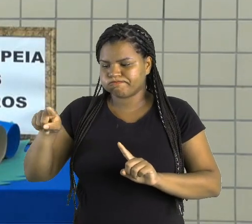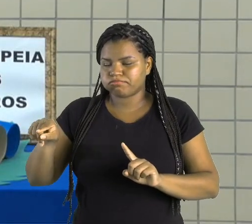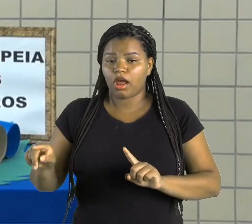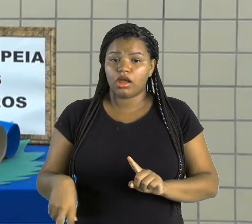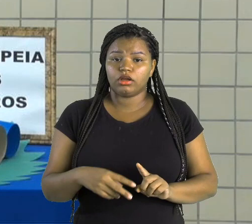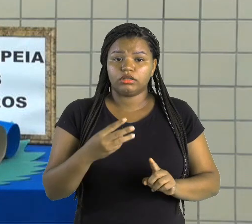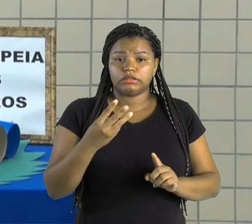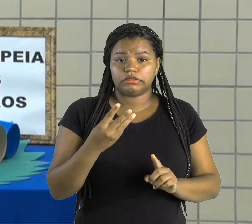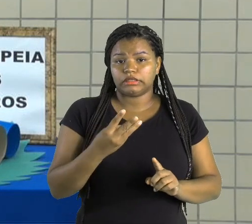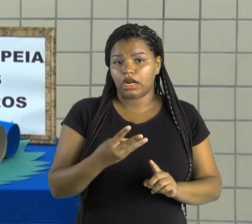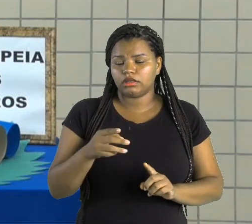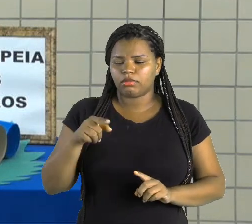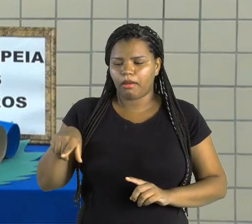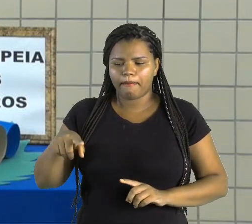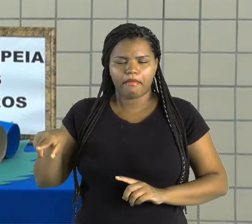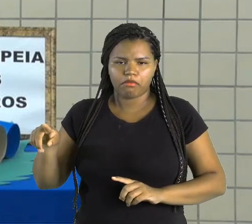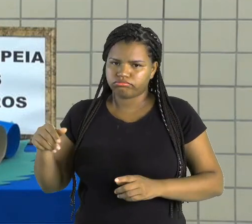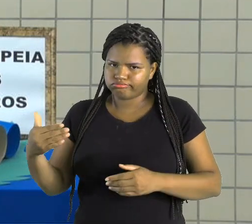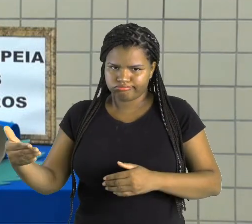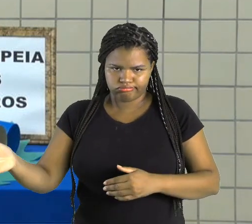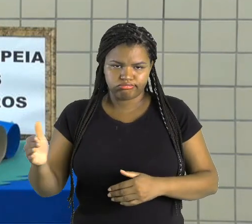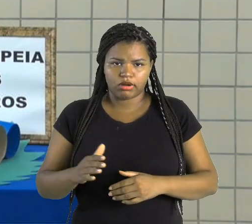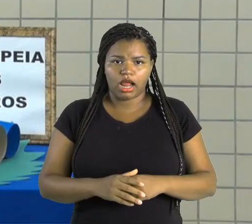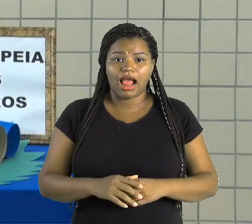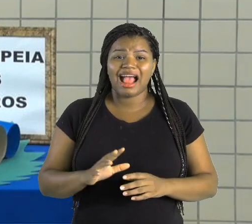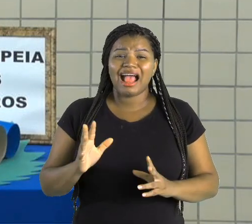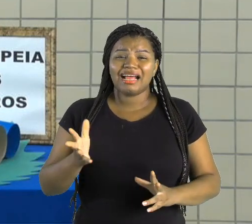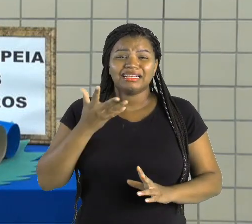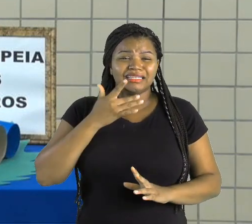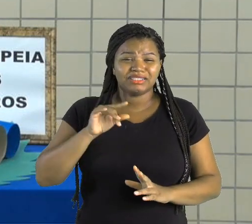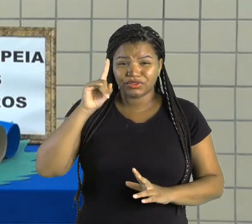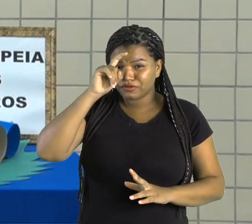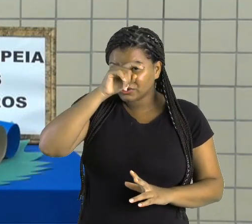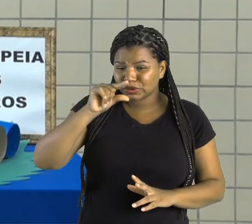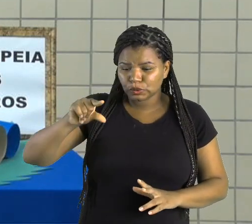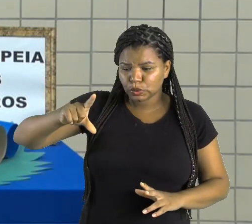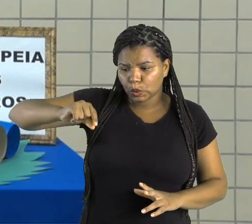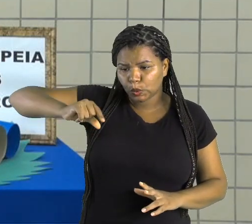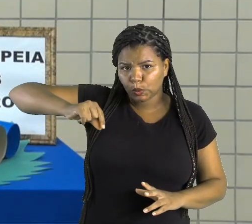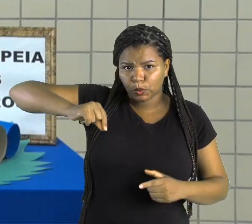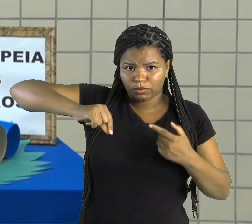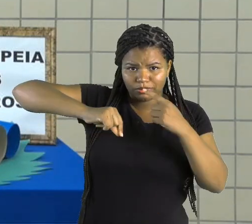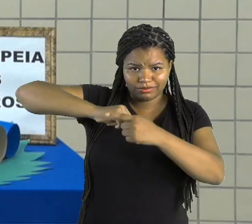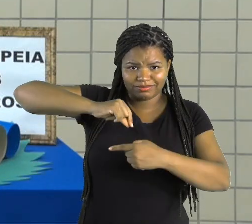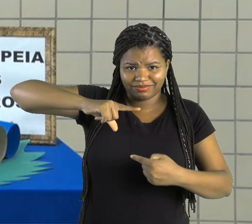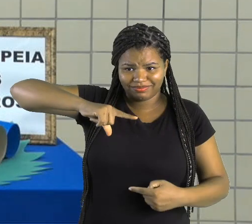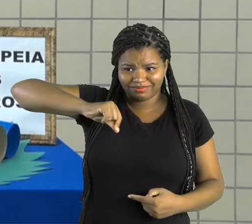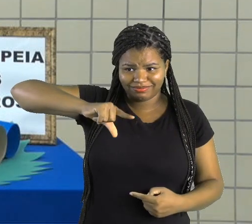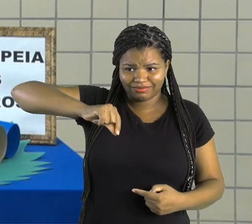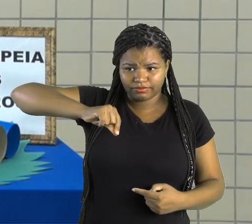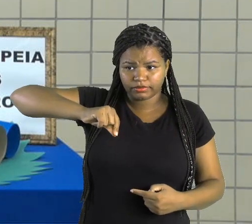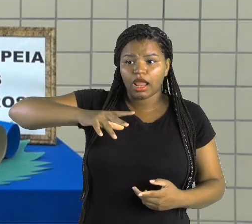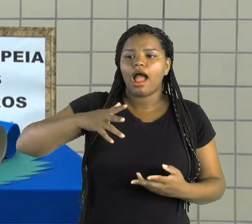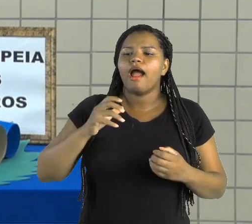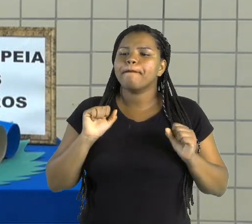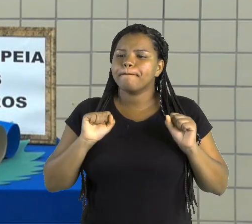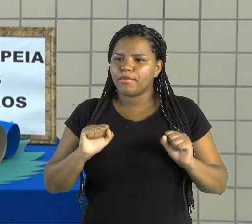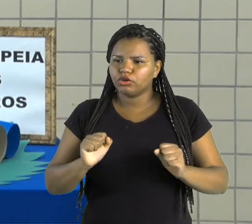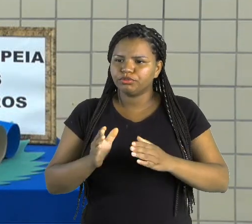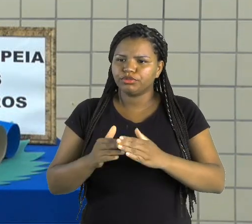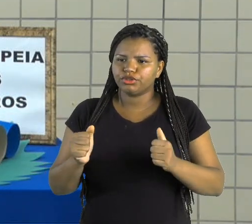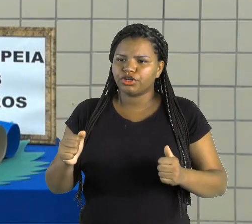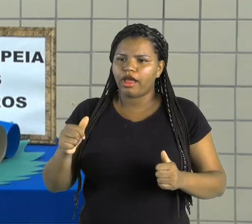para o movimento de pinça, você pode sugerir que ela faça o carimbo com a tinta guache.